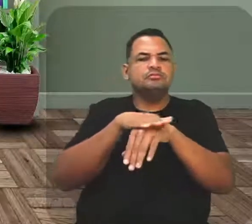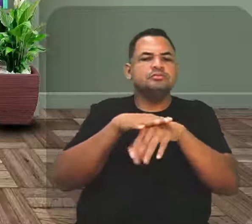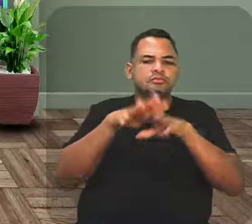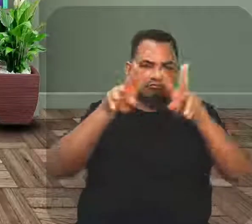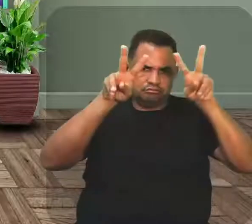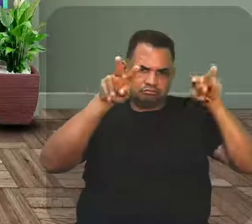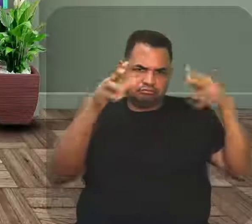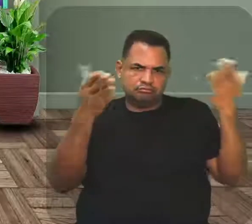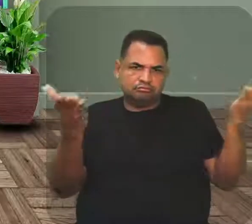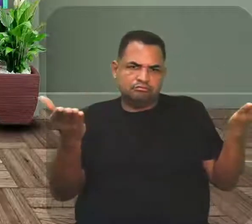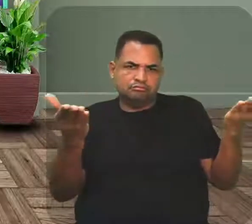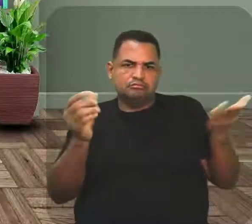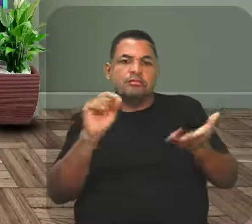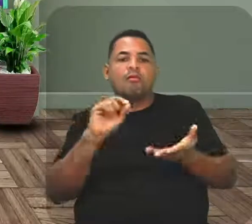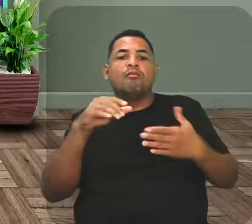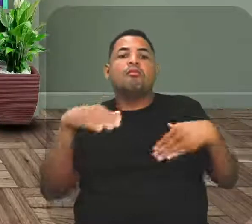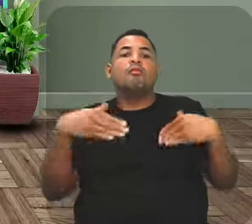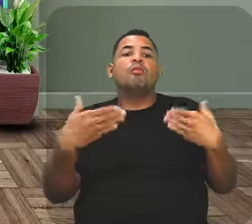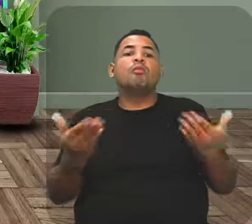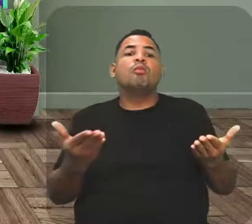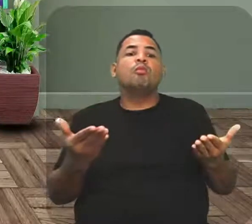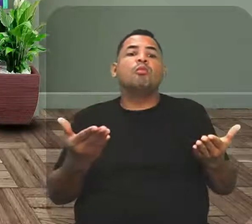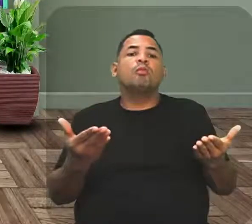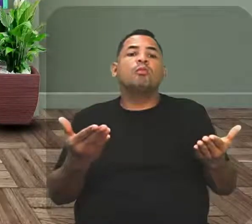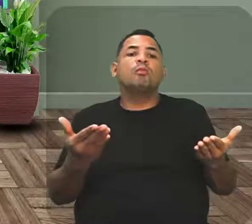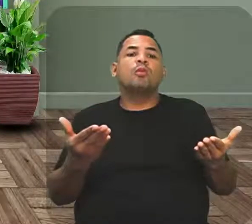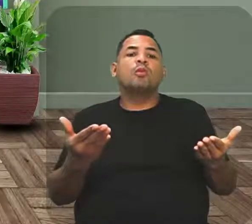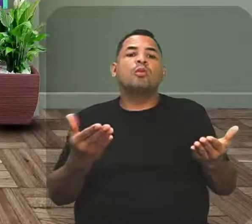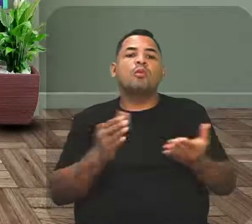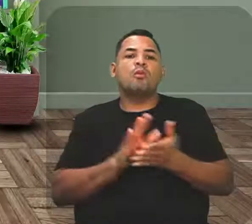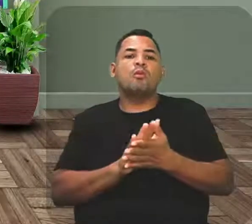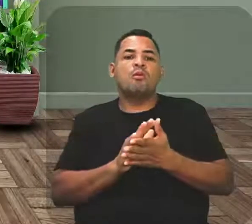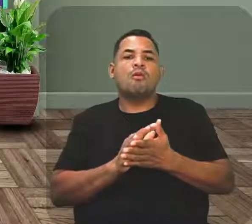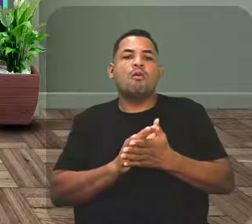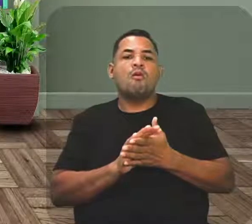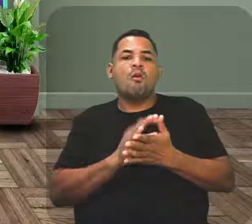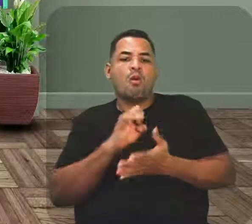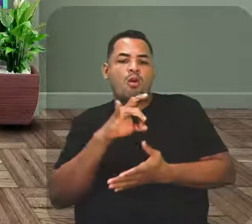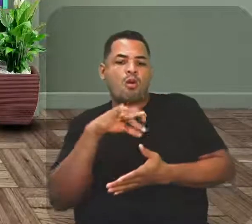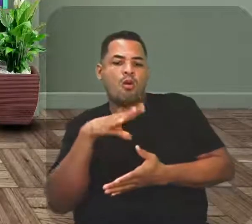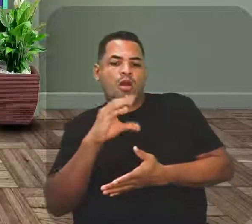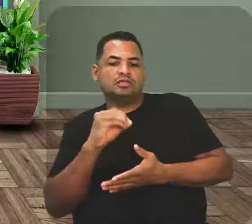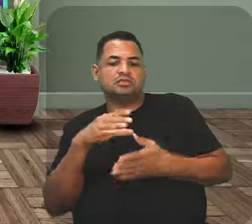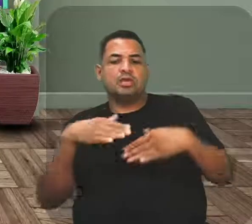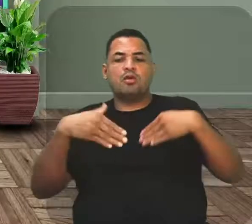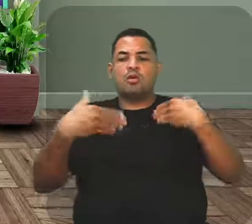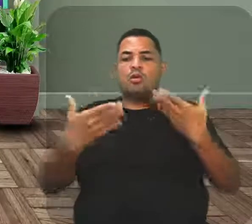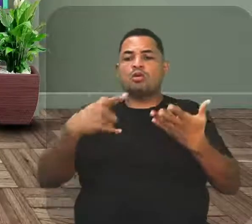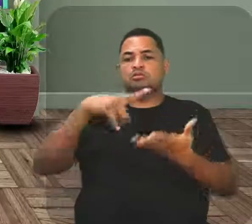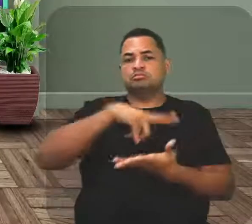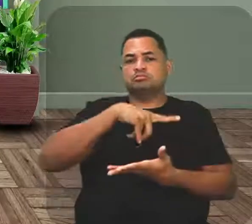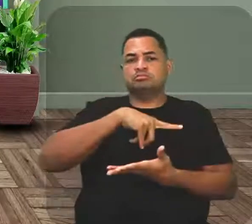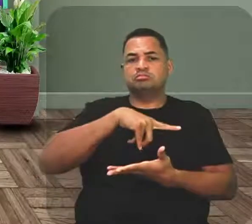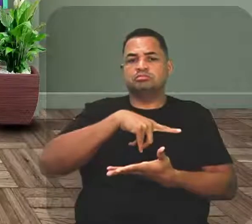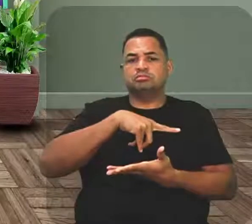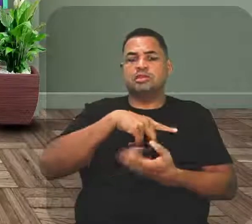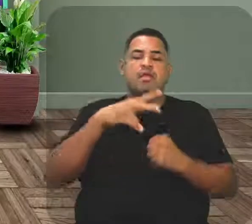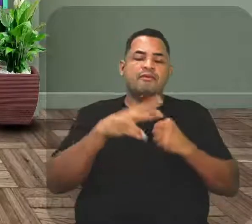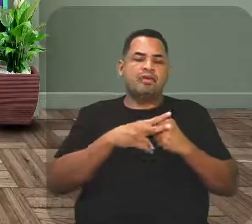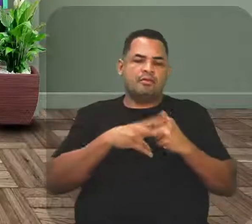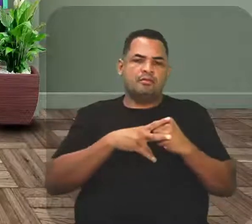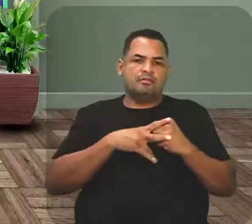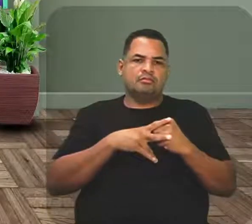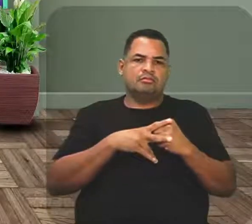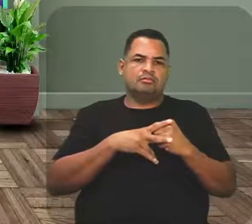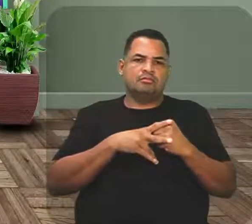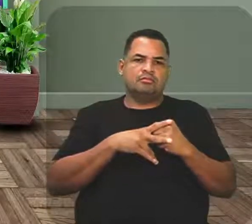temática, né? Que oração, ela é feita, ela é produzida a partir ou em torno de um verbo. Então